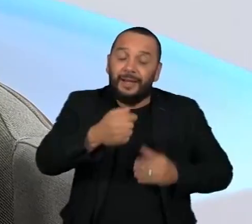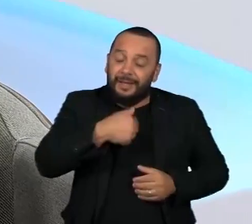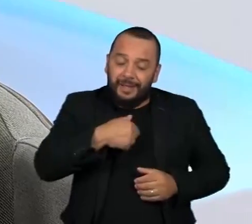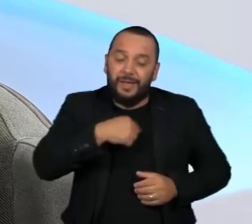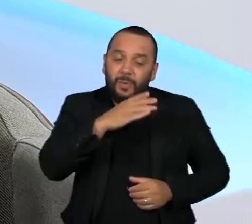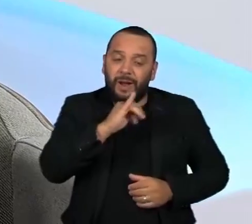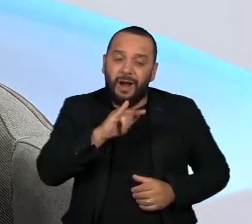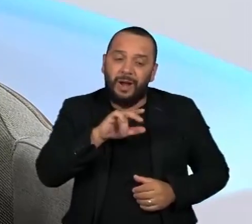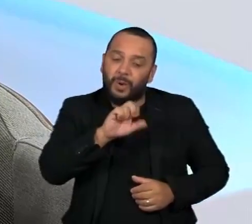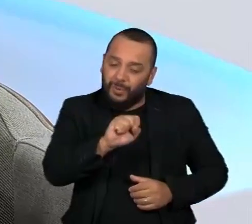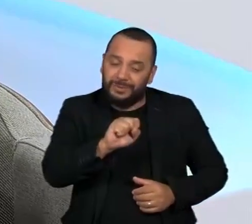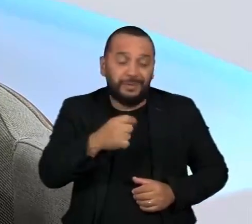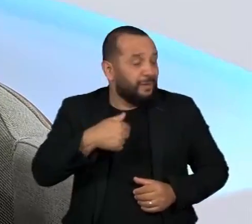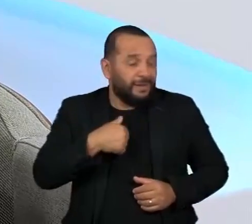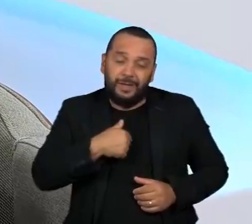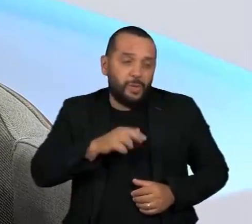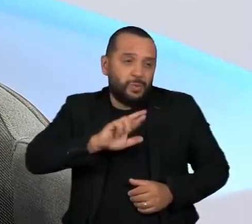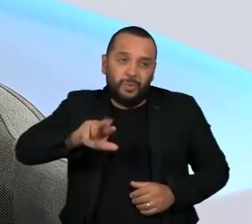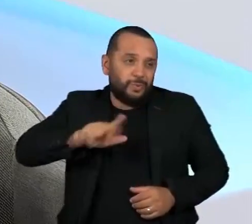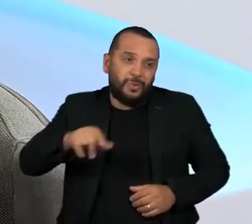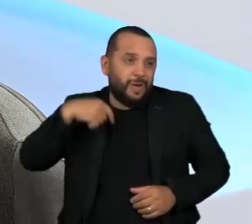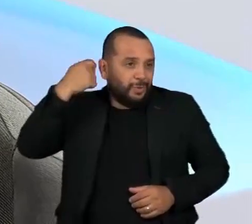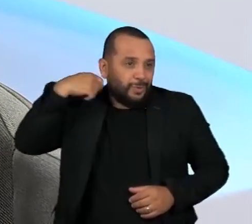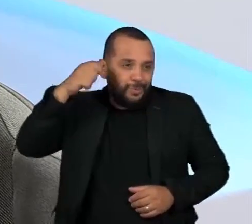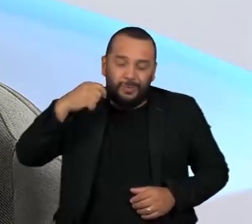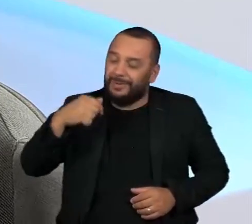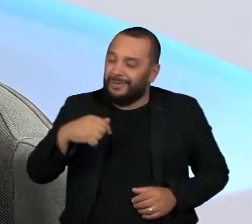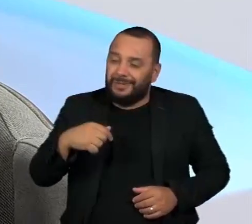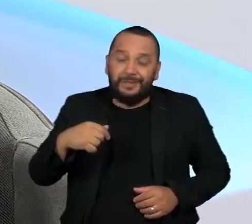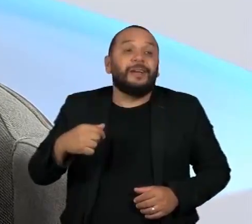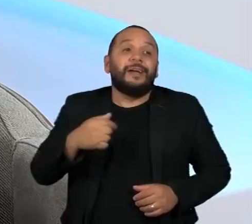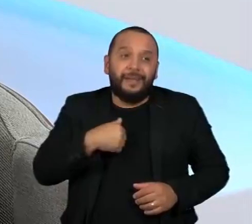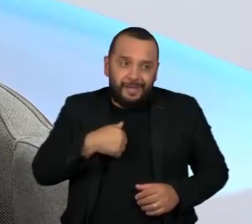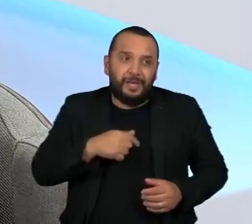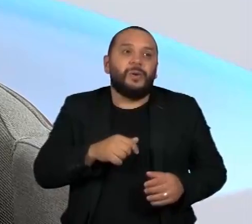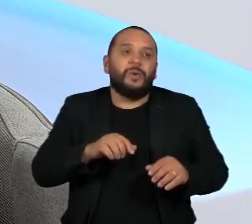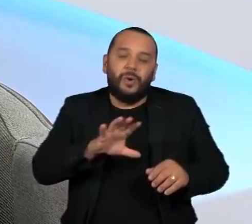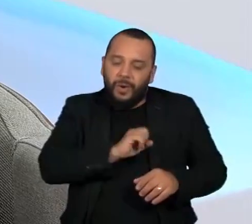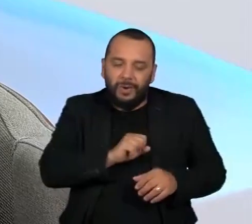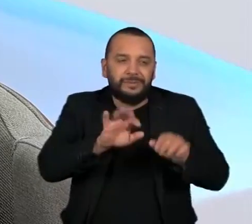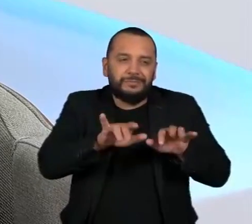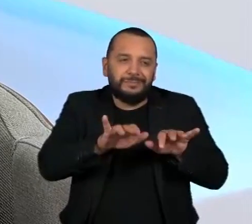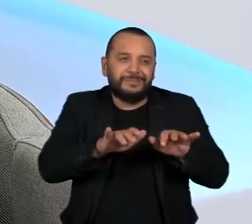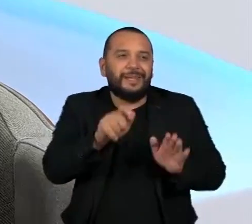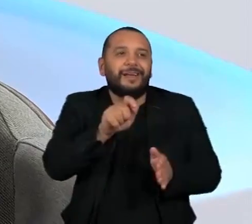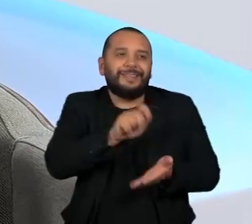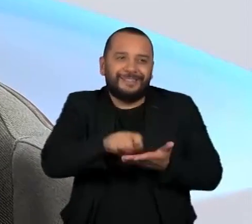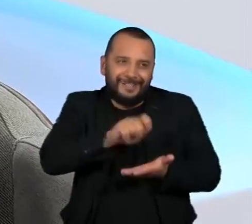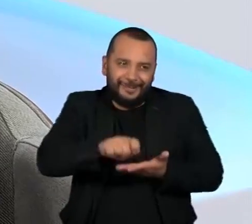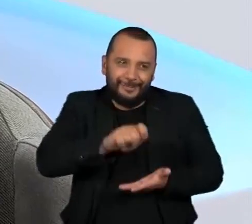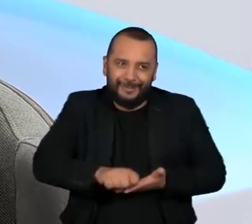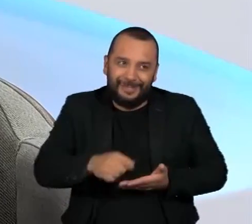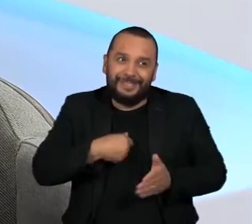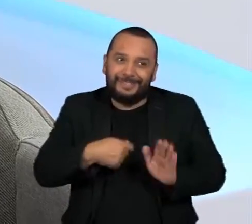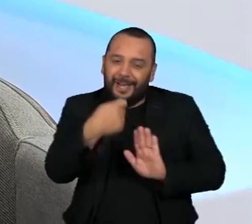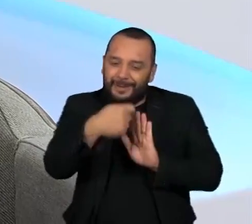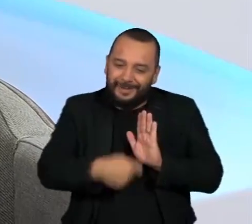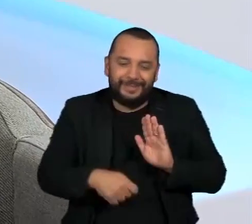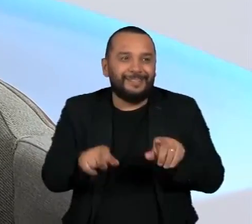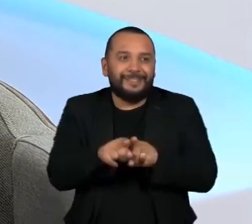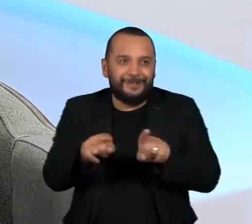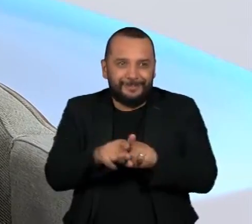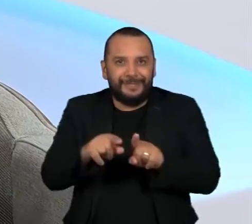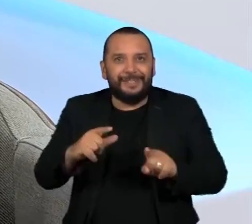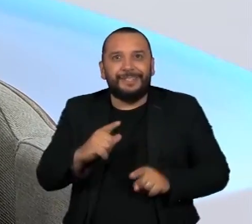redator e diretor eu adoro escrever e adoro editar